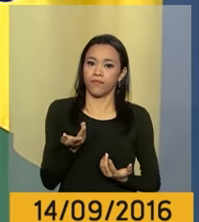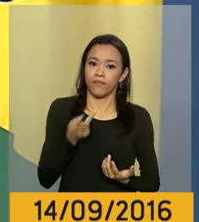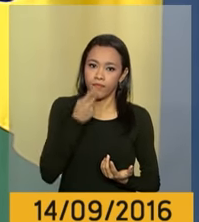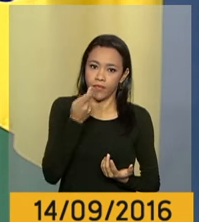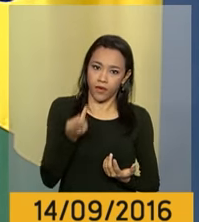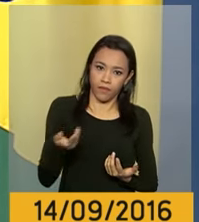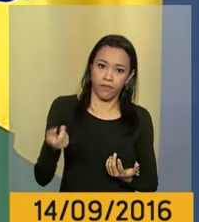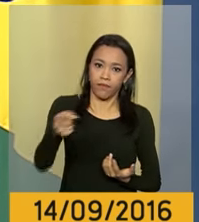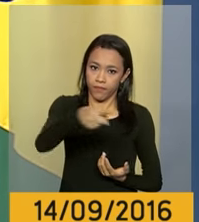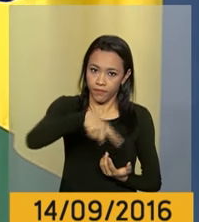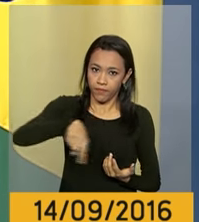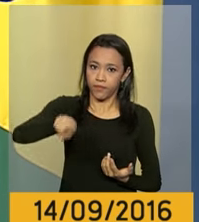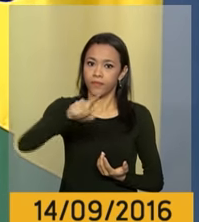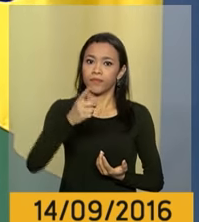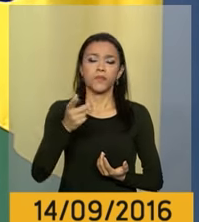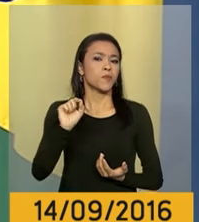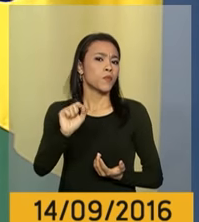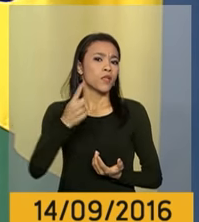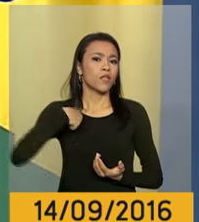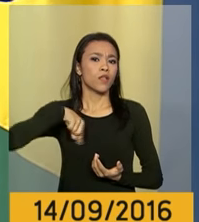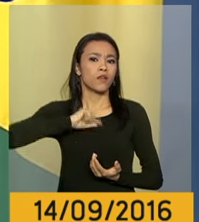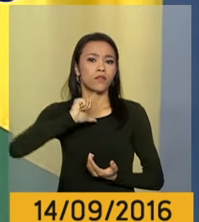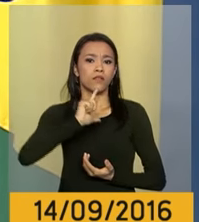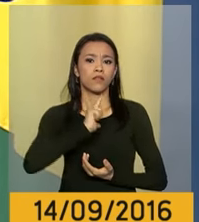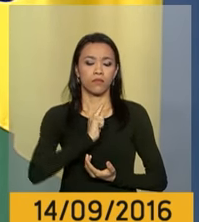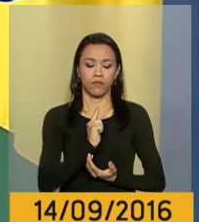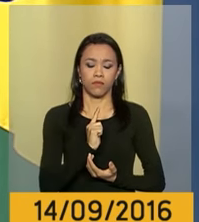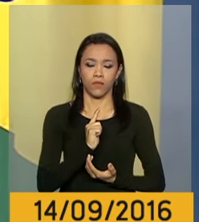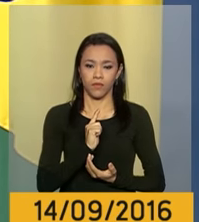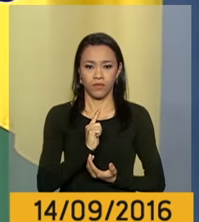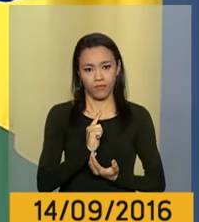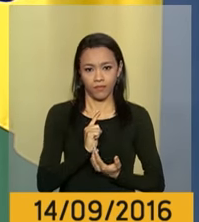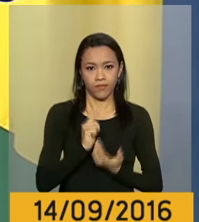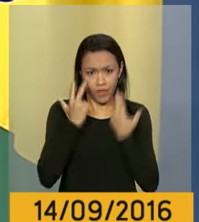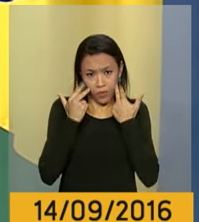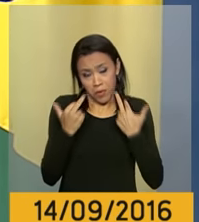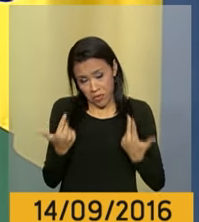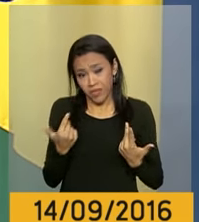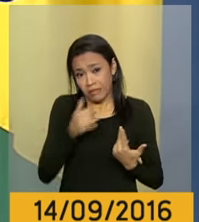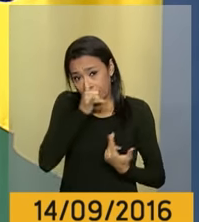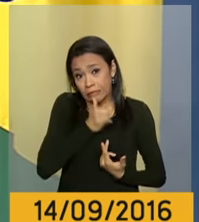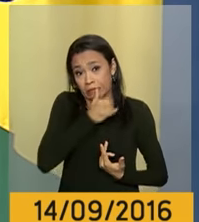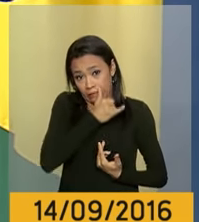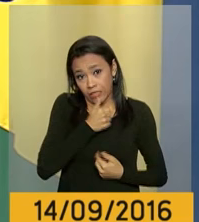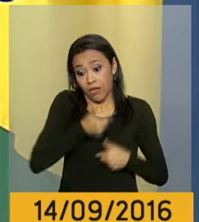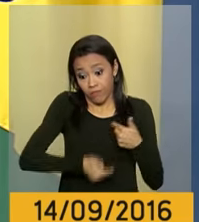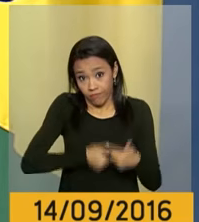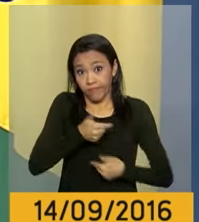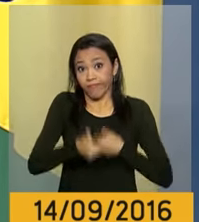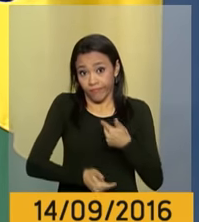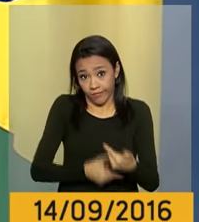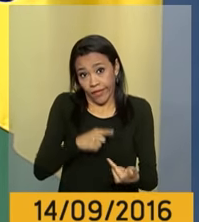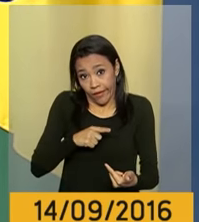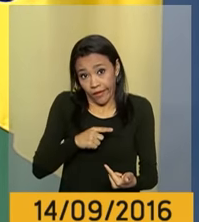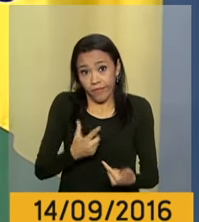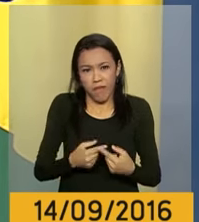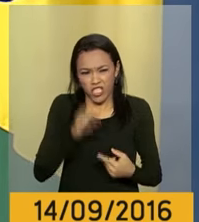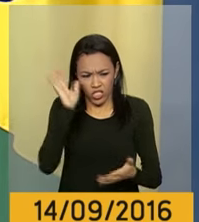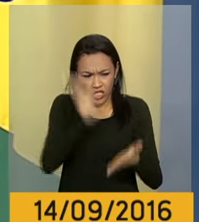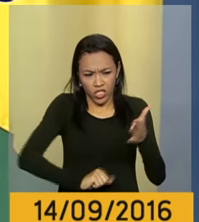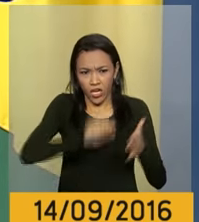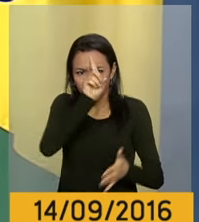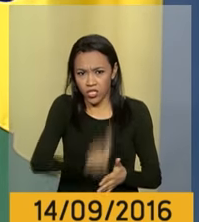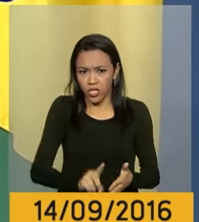mais uma vez, dizer que nós temos que, naturalmente, ter sacrifícios, né? Mas não vamos tirar direito de